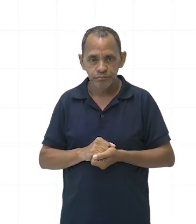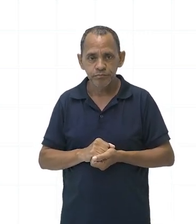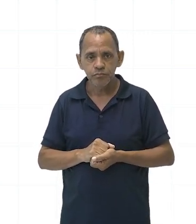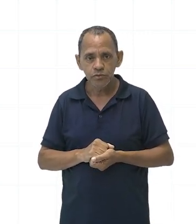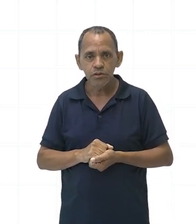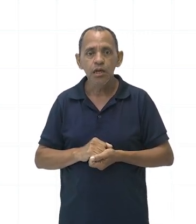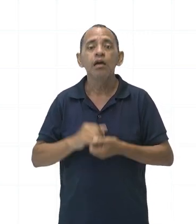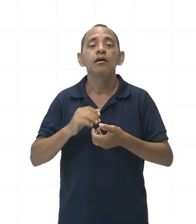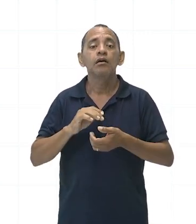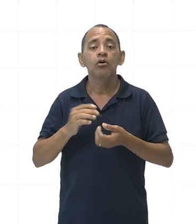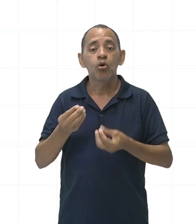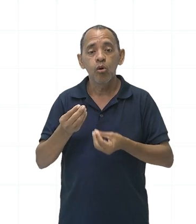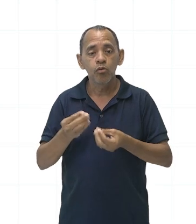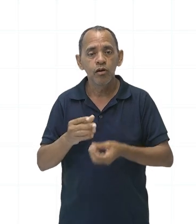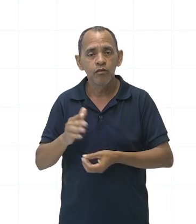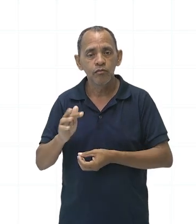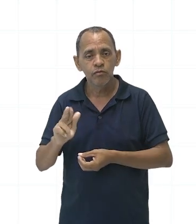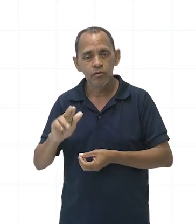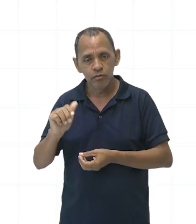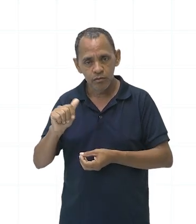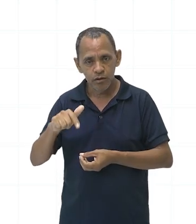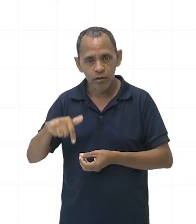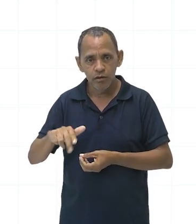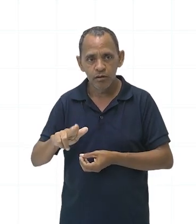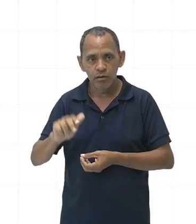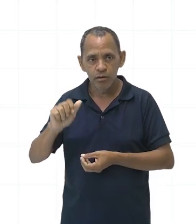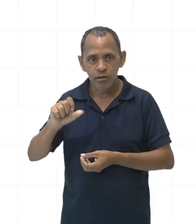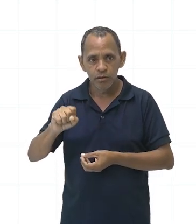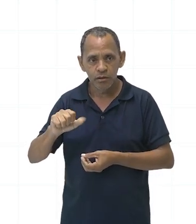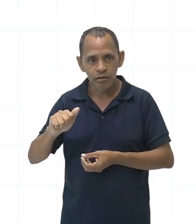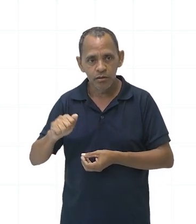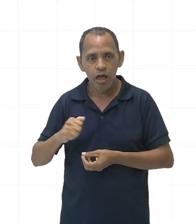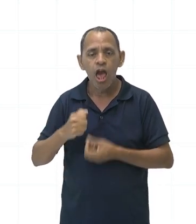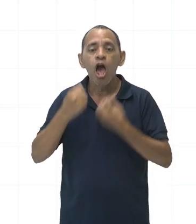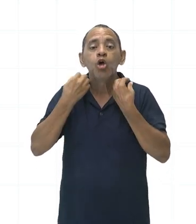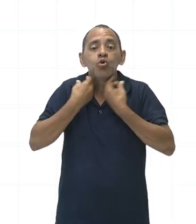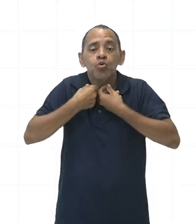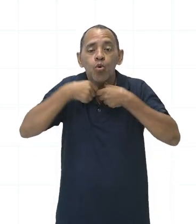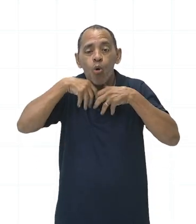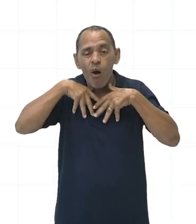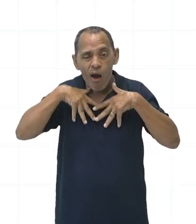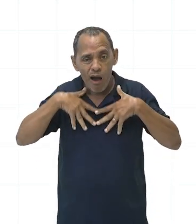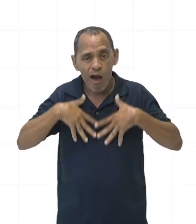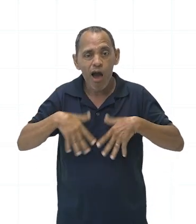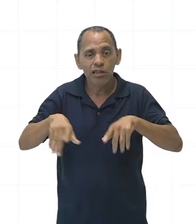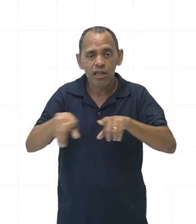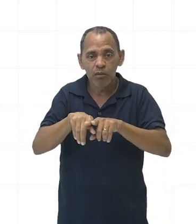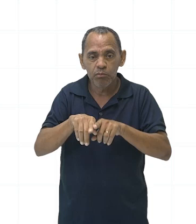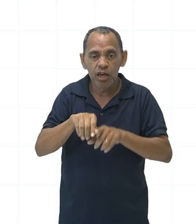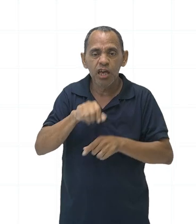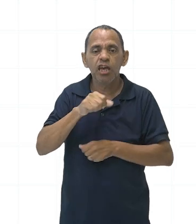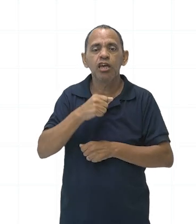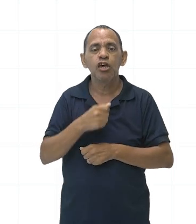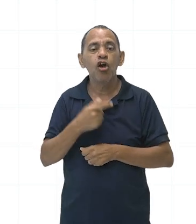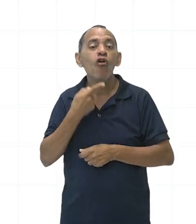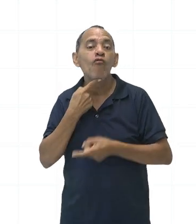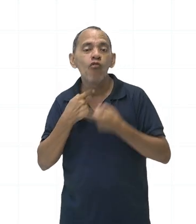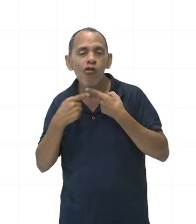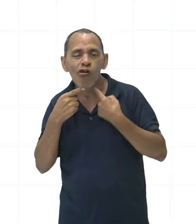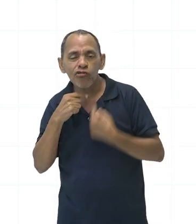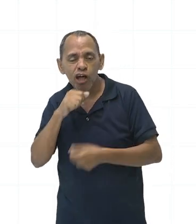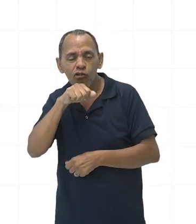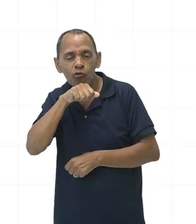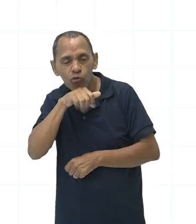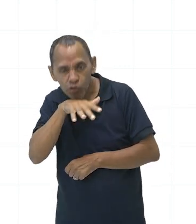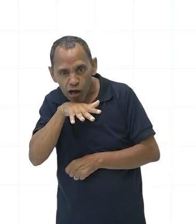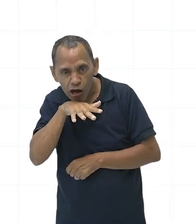suor frio abundante, a pessoa ela pode ter náusea ou ânsia de vômito,